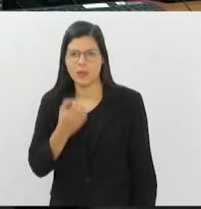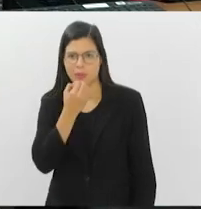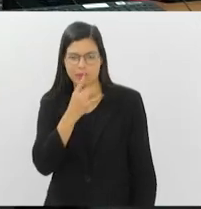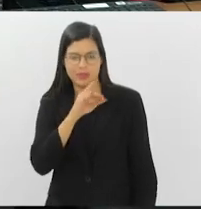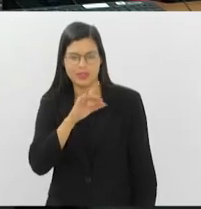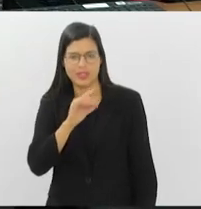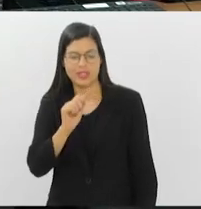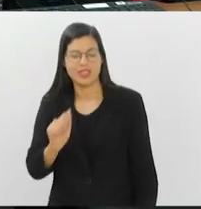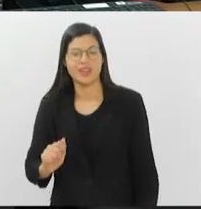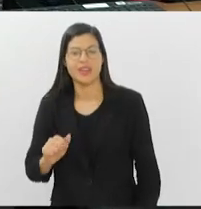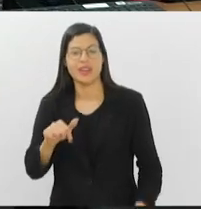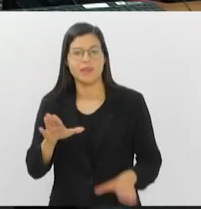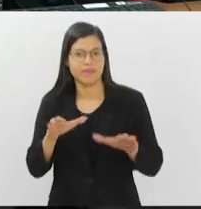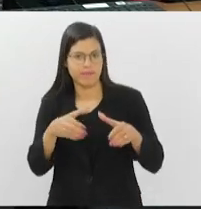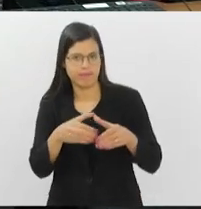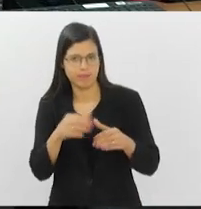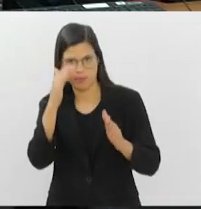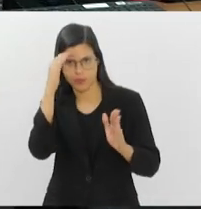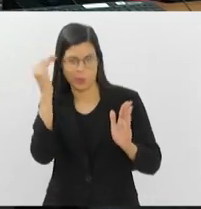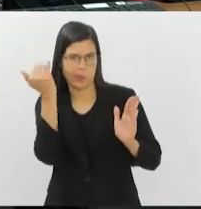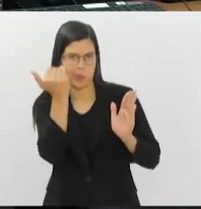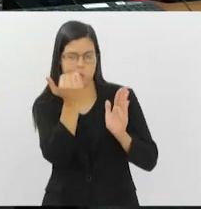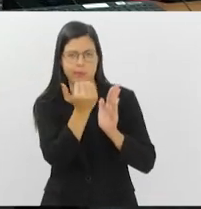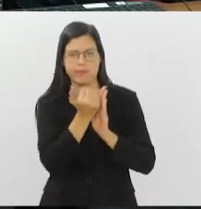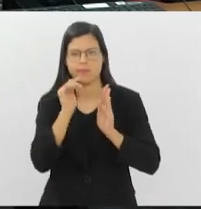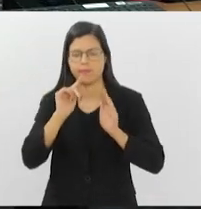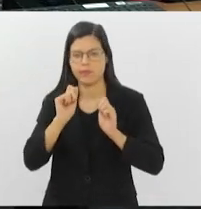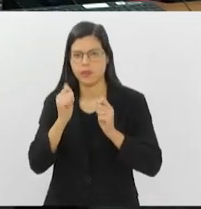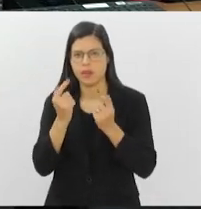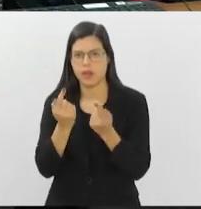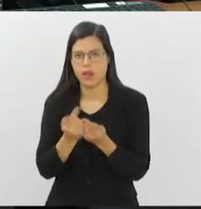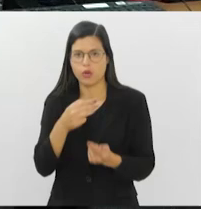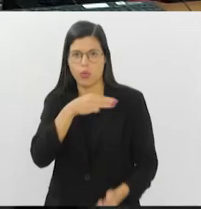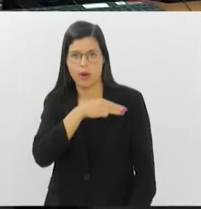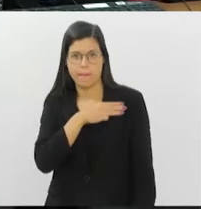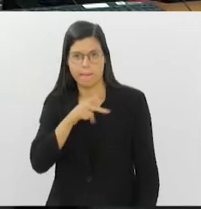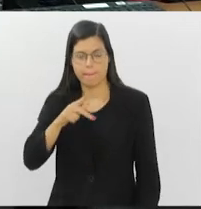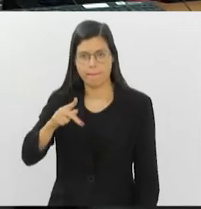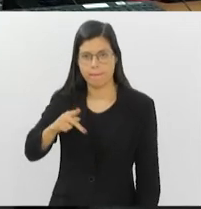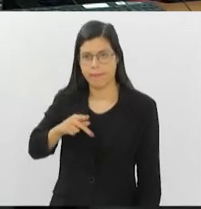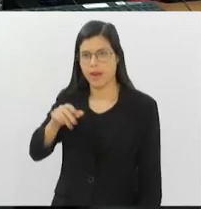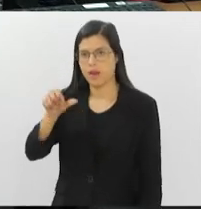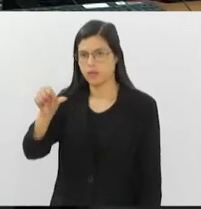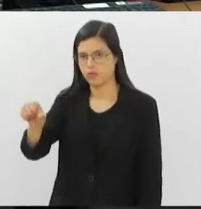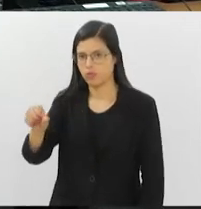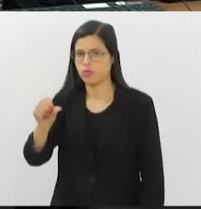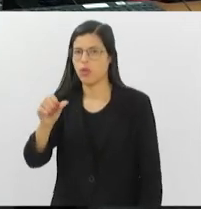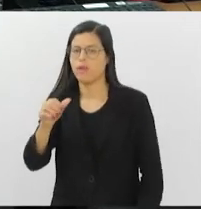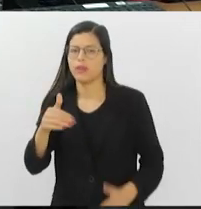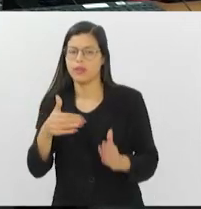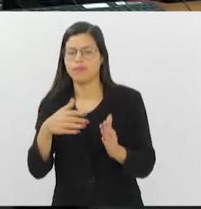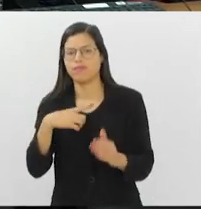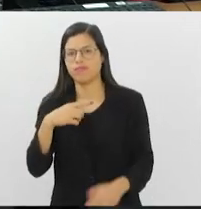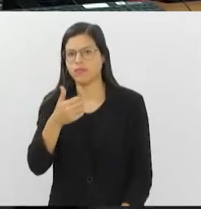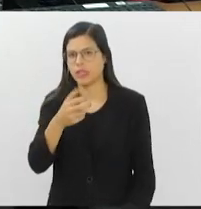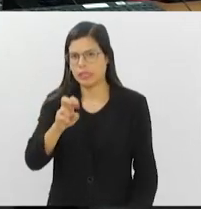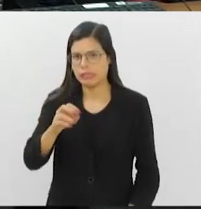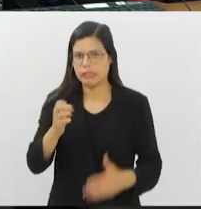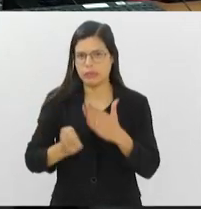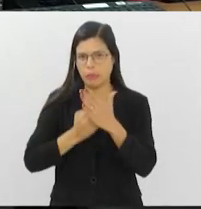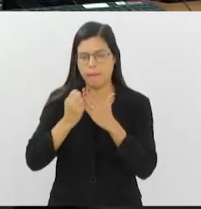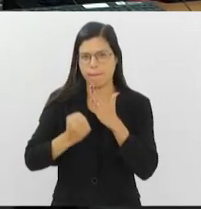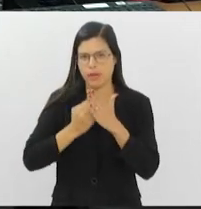Bom dia a comissão do cumpra-se da alerge Ministério Público Federal e nove das 15 empresas de helicópteros de voos de